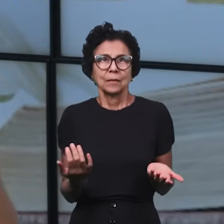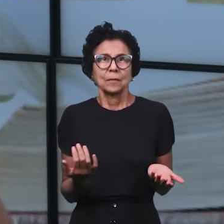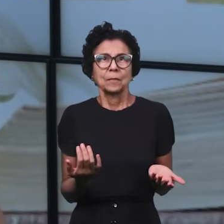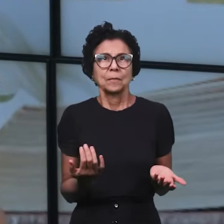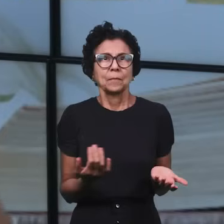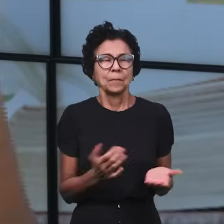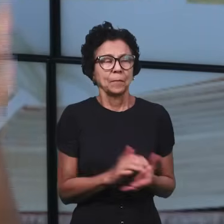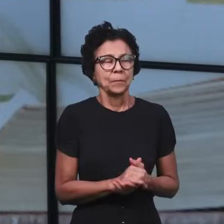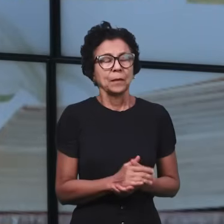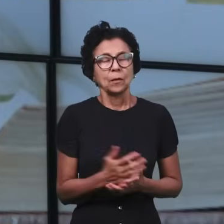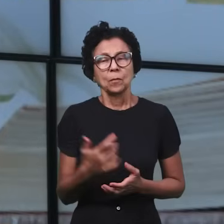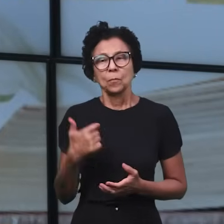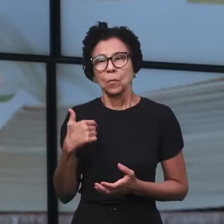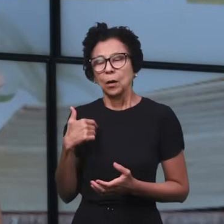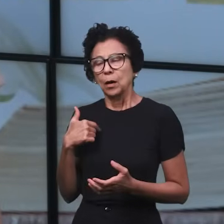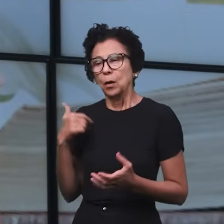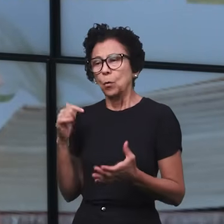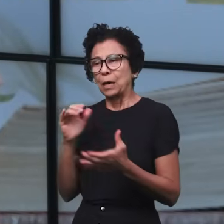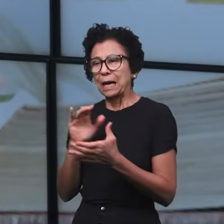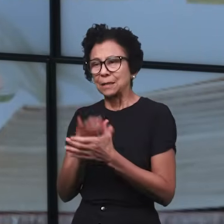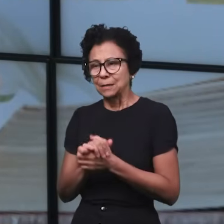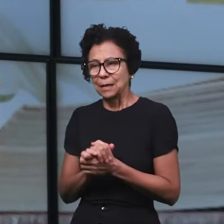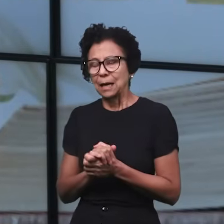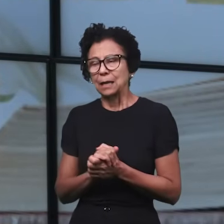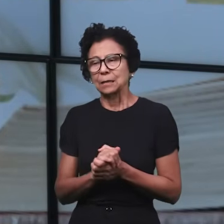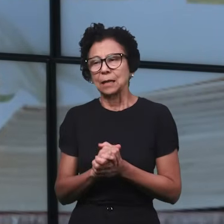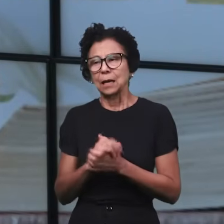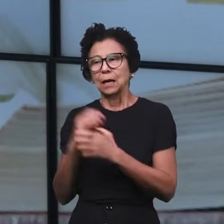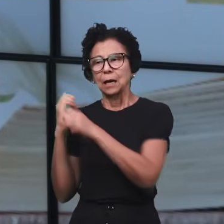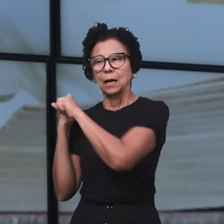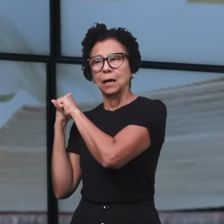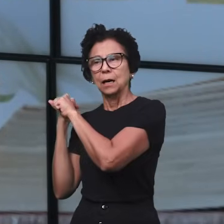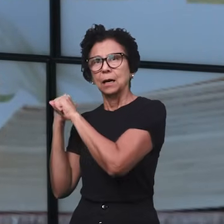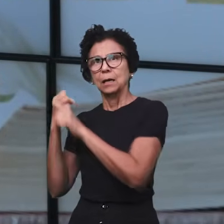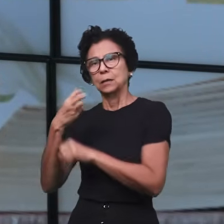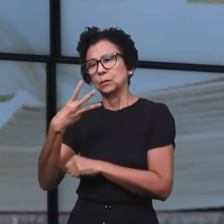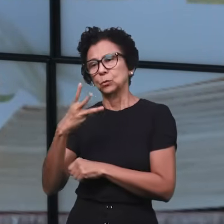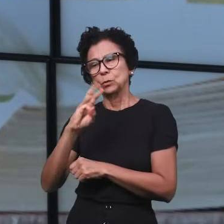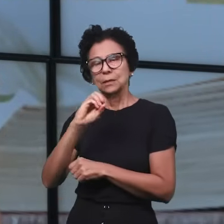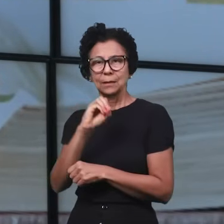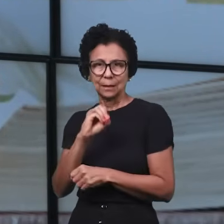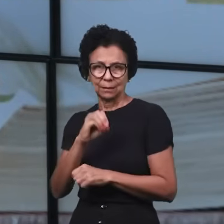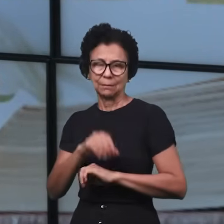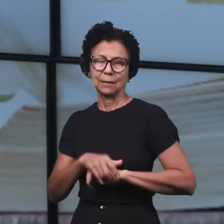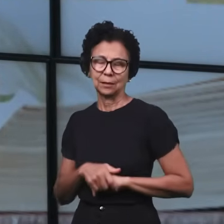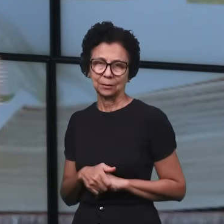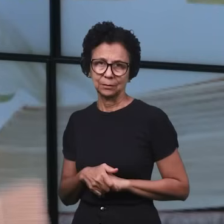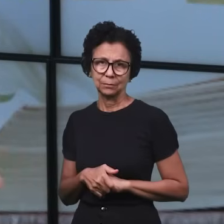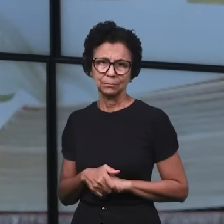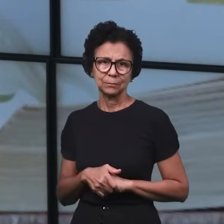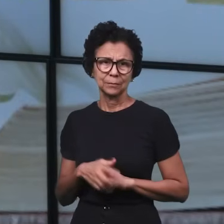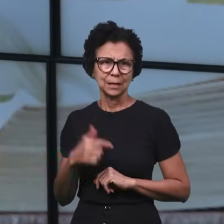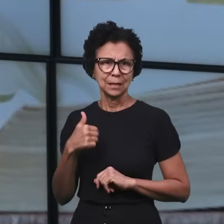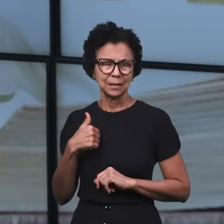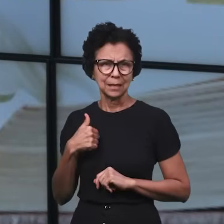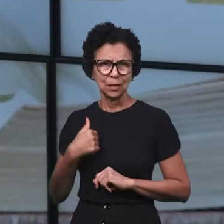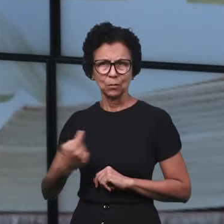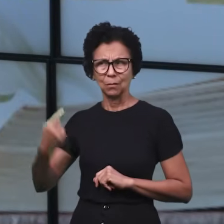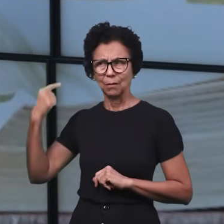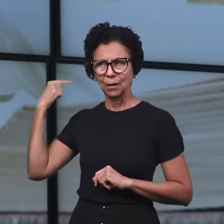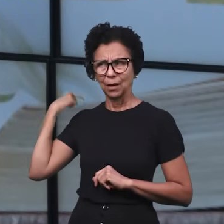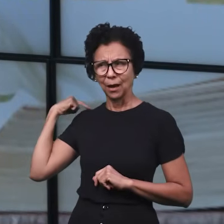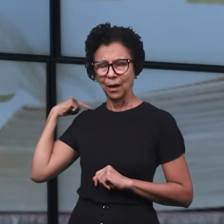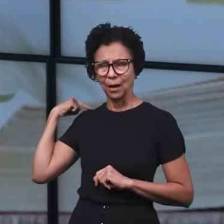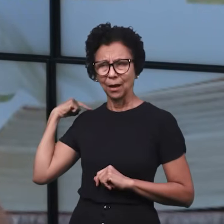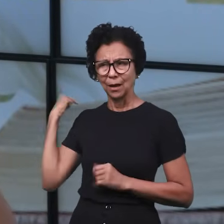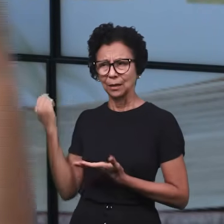vivendo uma vida, eu tenho um casamento de 30 anos. Então, hoje, certamente, eu não sou mais a mesma pessoa que era 30 anos